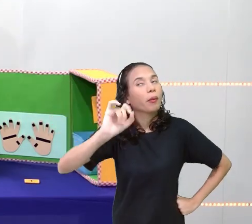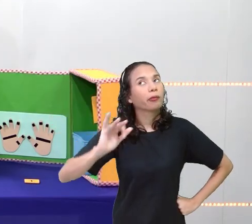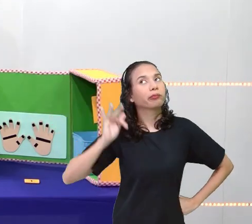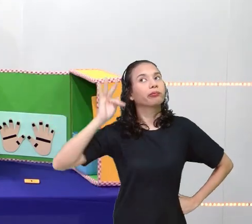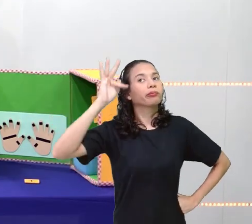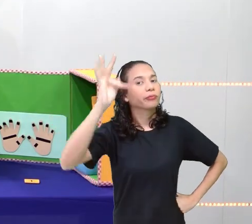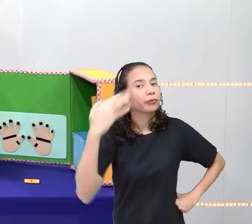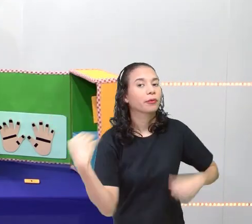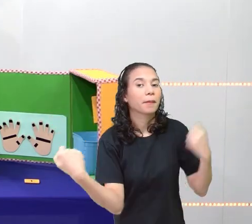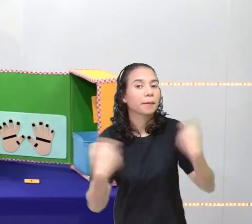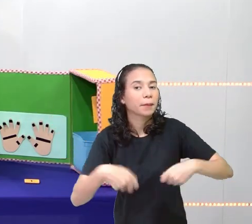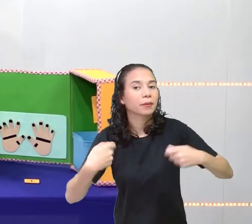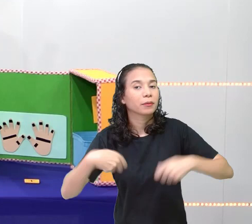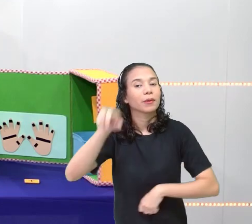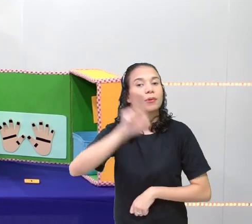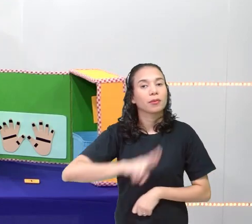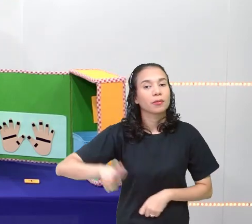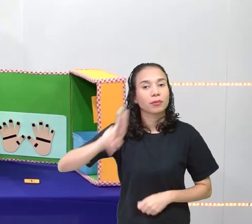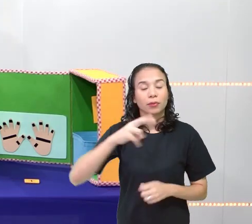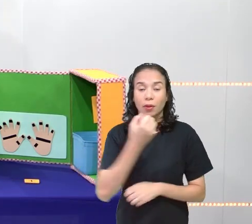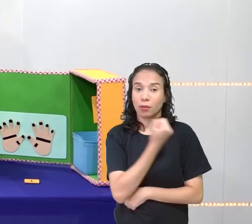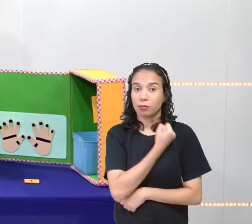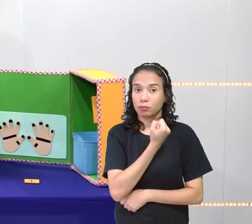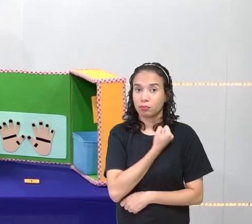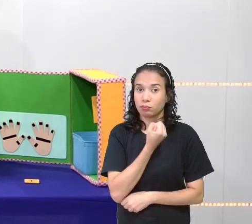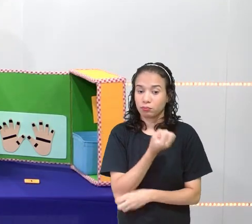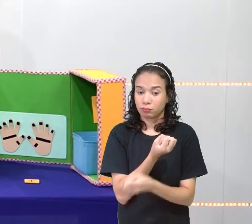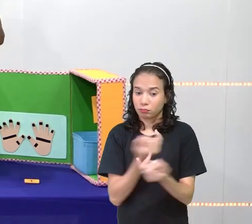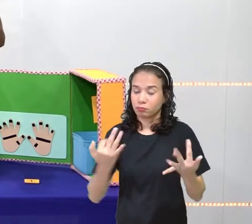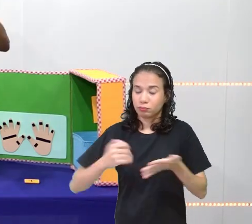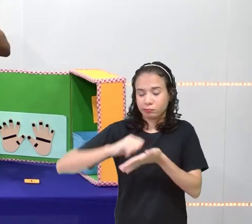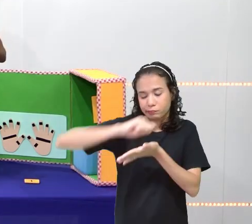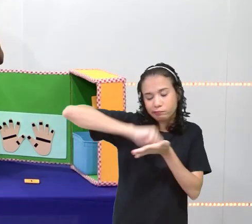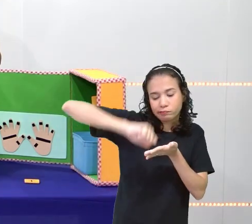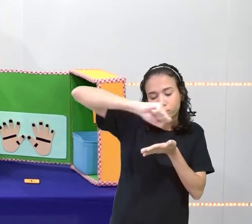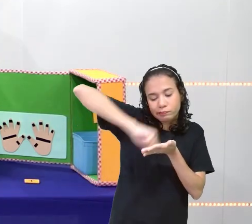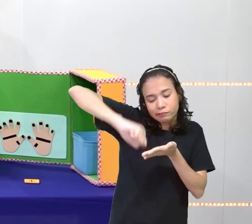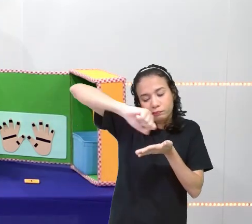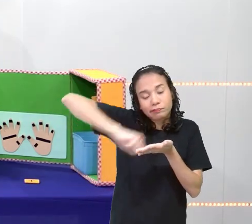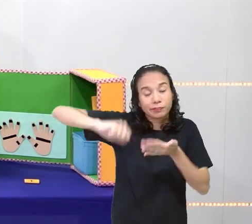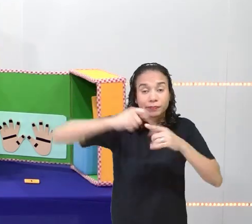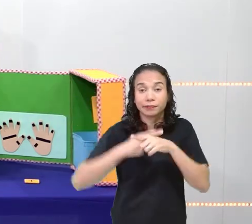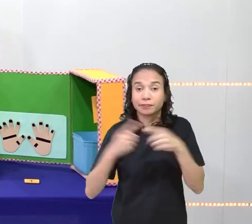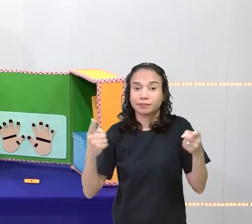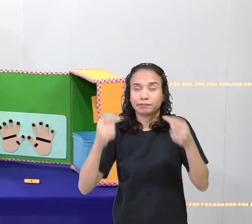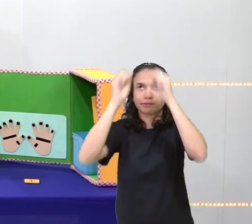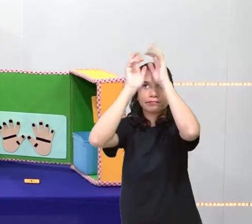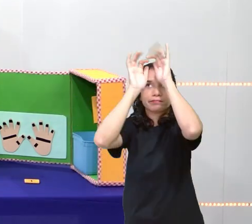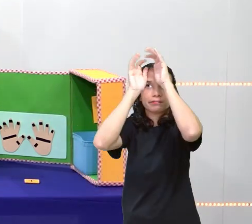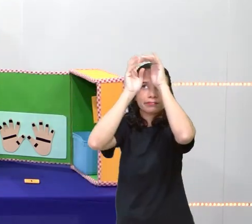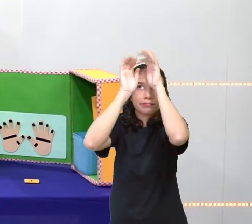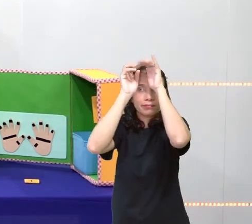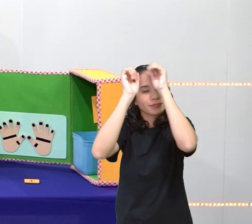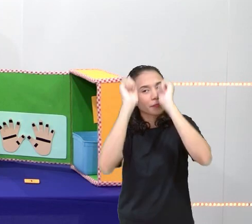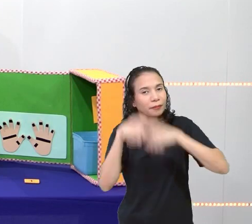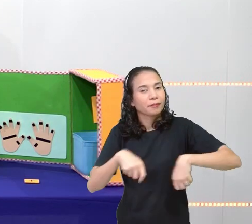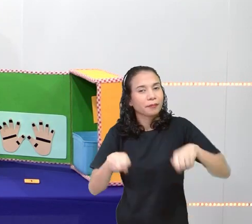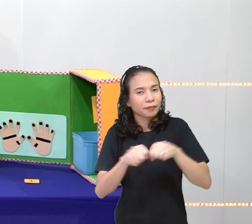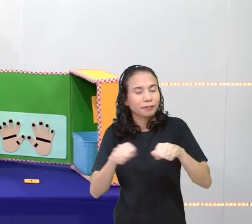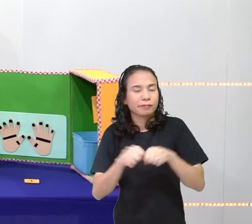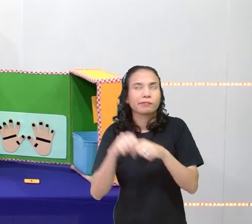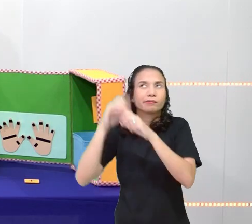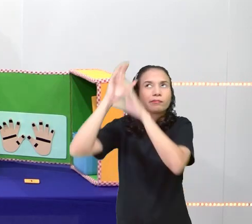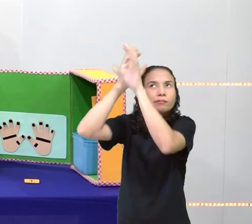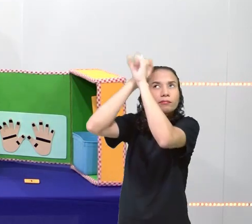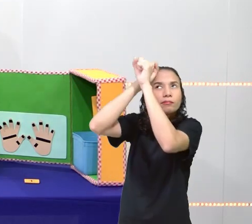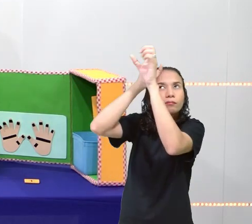frente você vai precisar utilizar os números, tá? A escrita, escrever os números. Mas mentalmente você pode fazer uma soma mental,